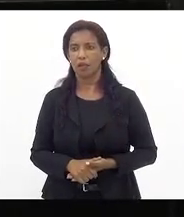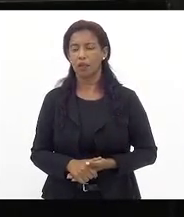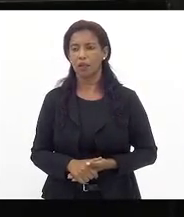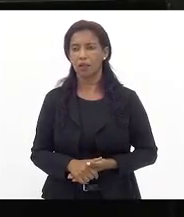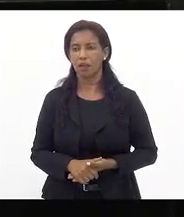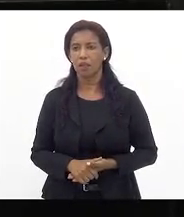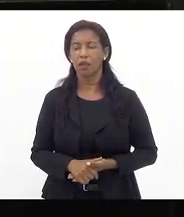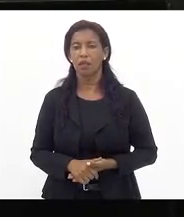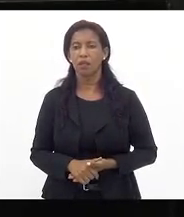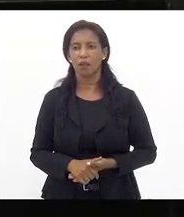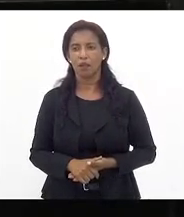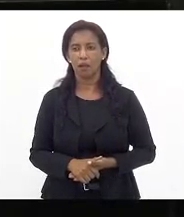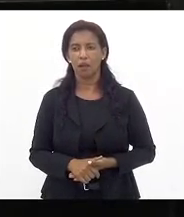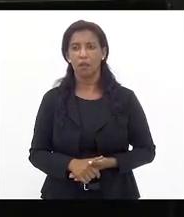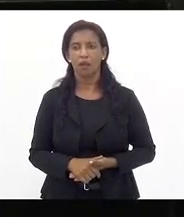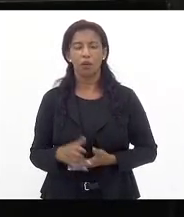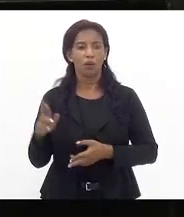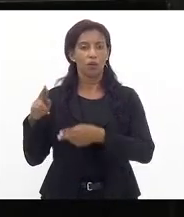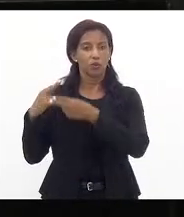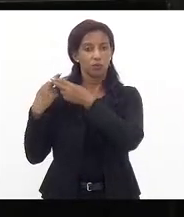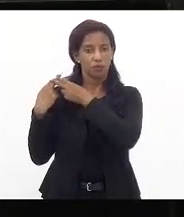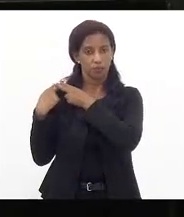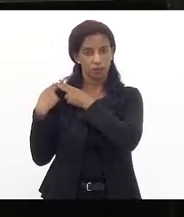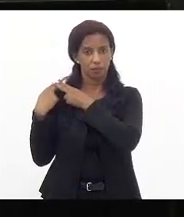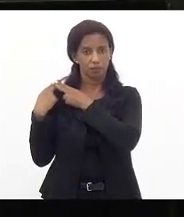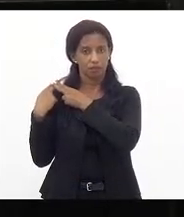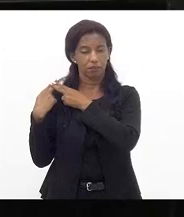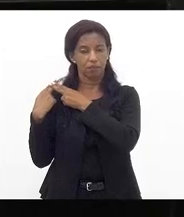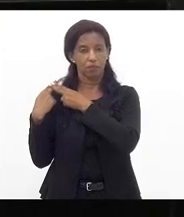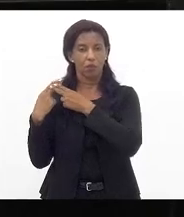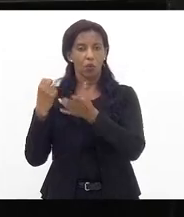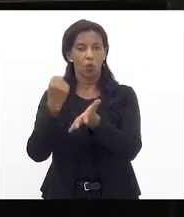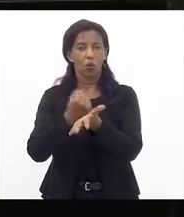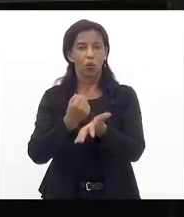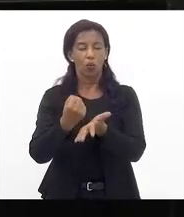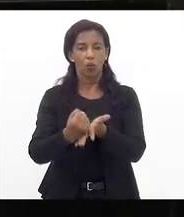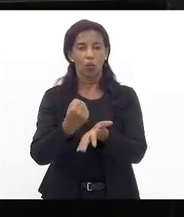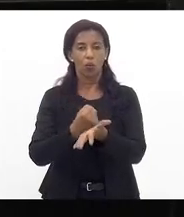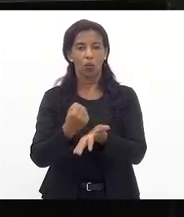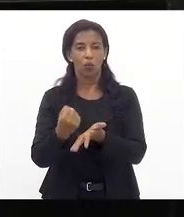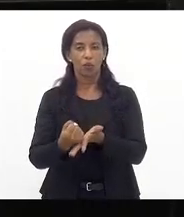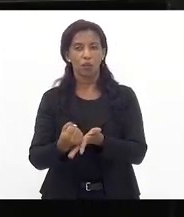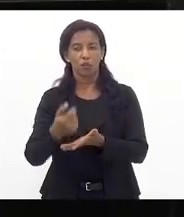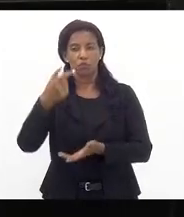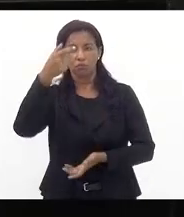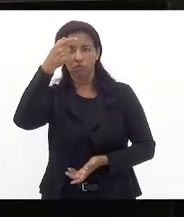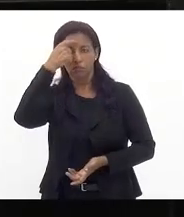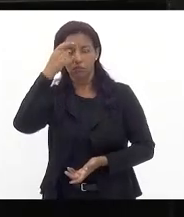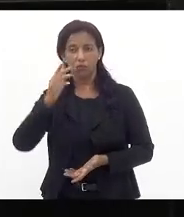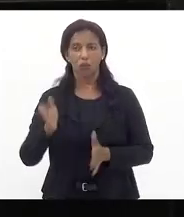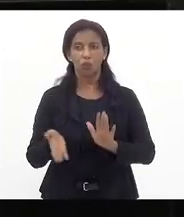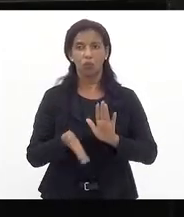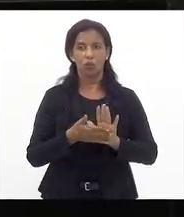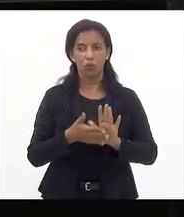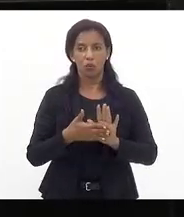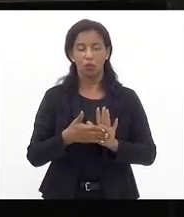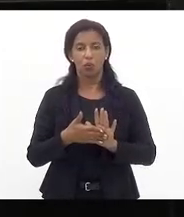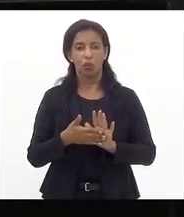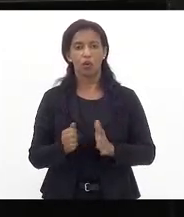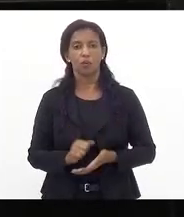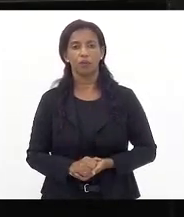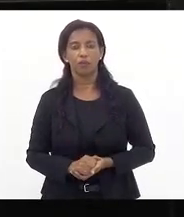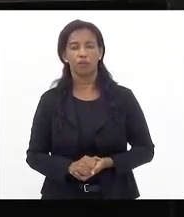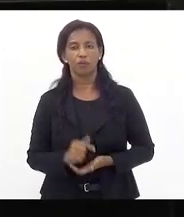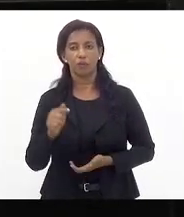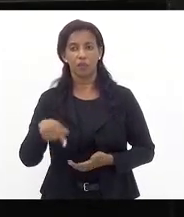com diálogo, com responsabilidade, com trato público, com eficiência, propõe um acordo a esta casa